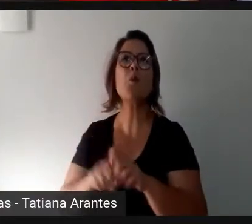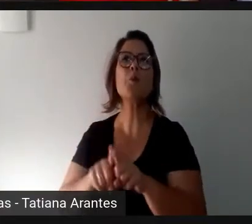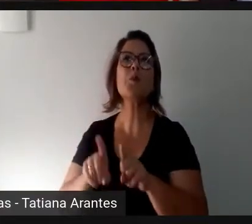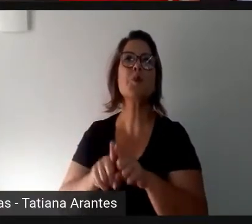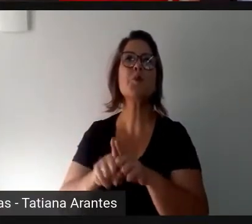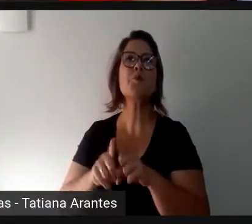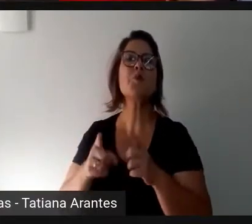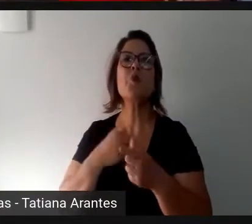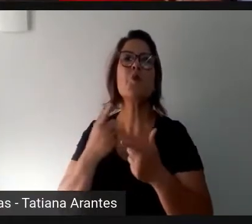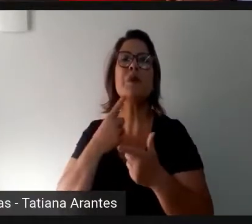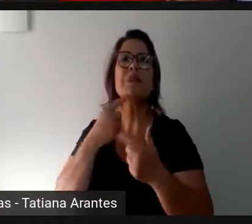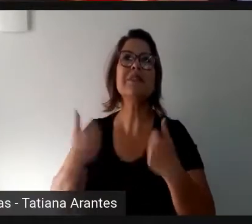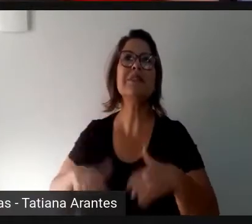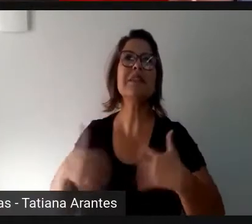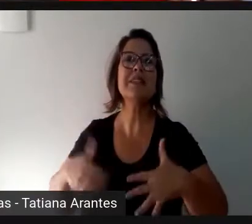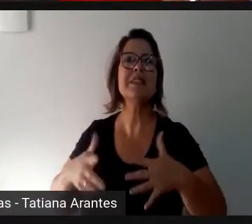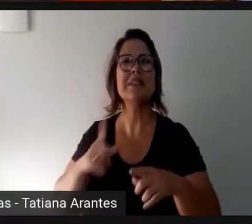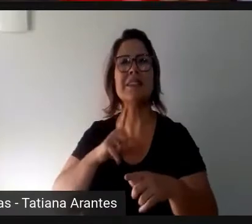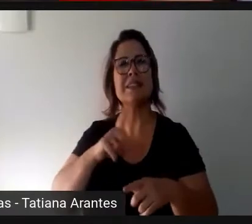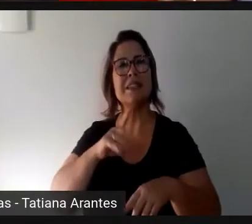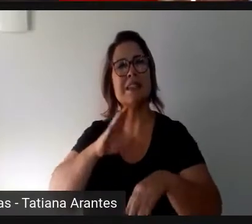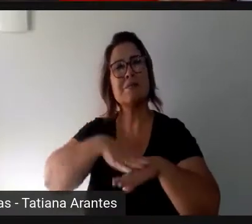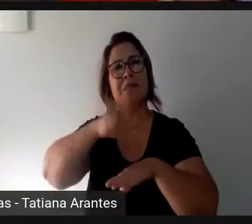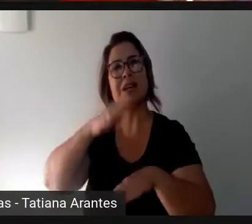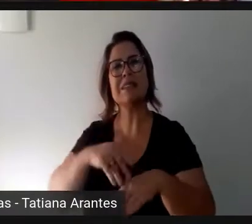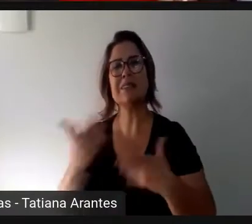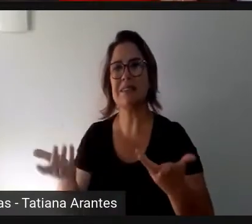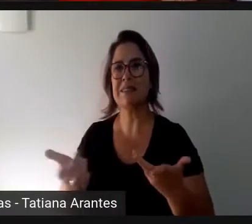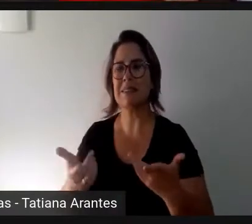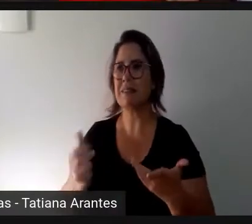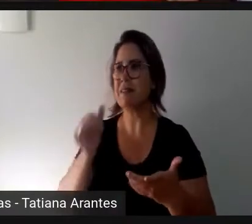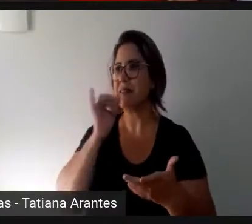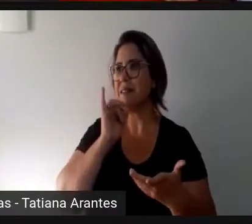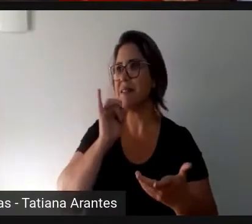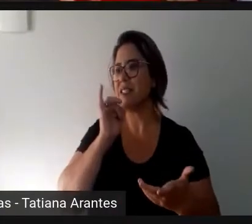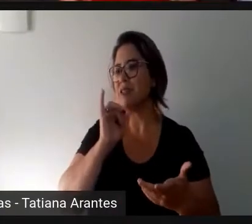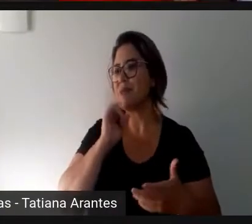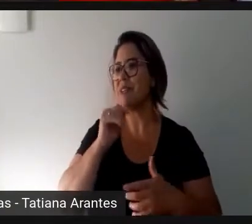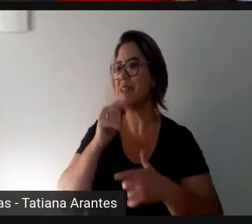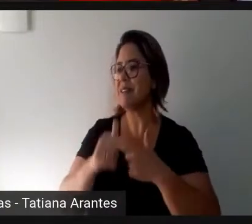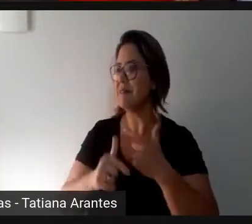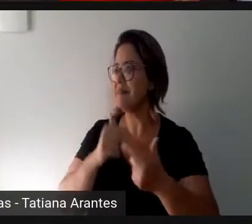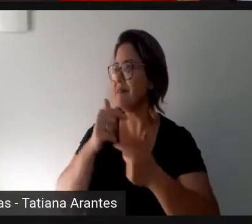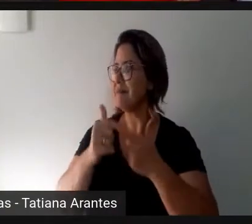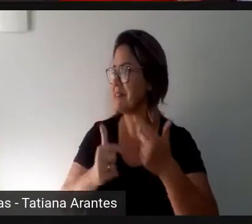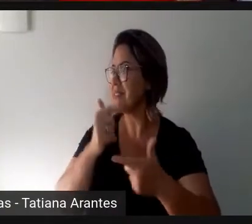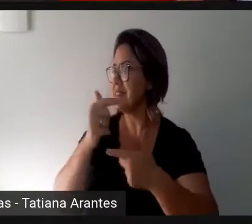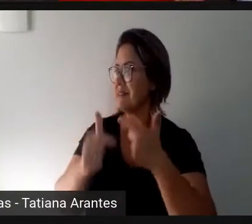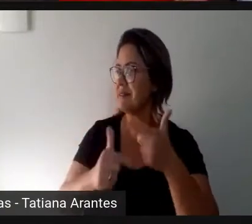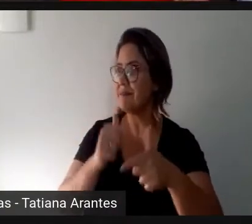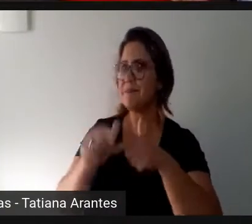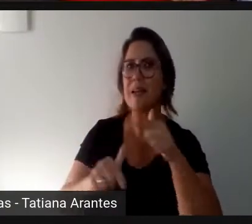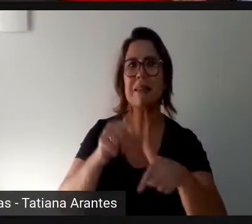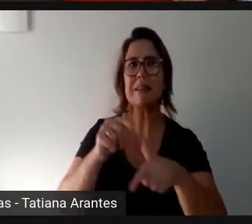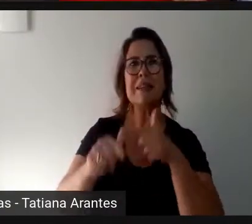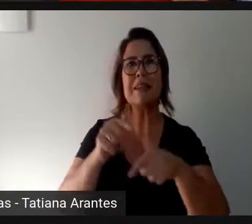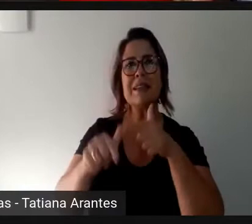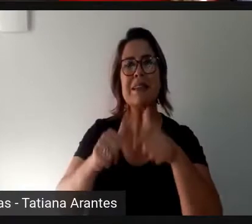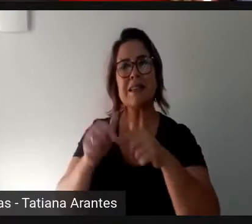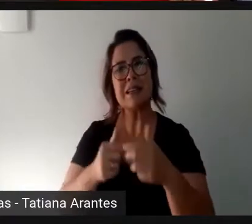custo-benefício, que custe muito mais, que o remédio saia muito mais custoso do que eventualmente assumir